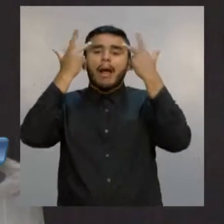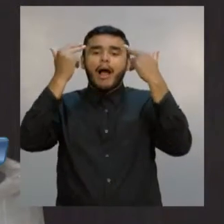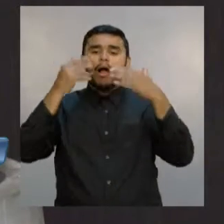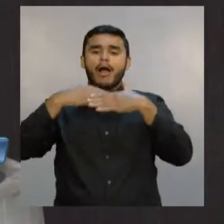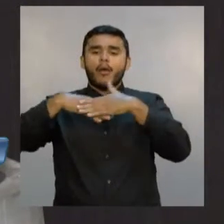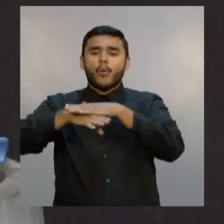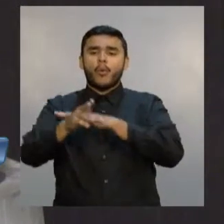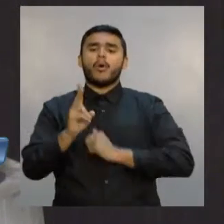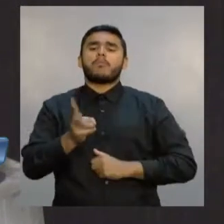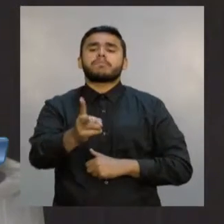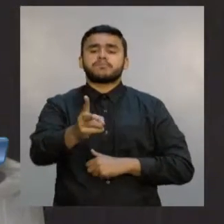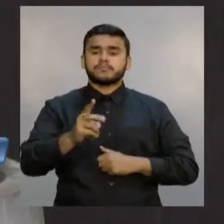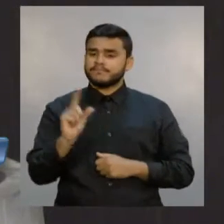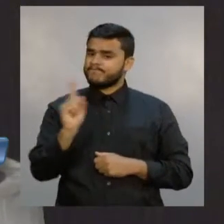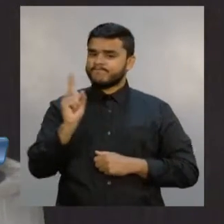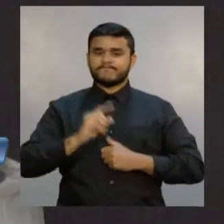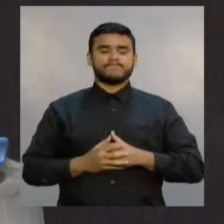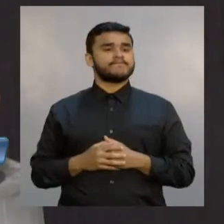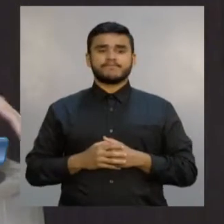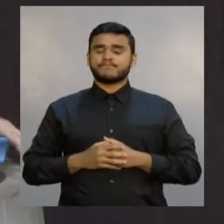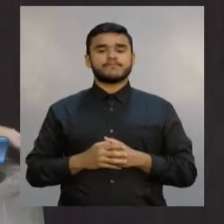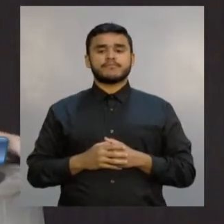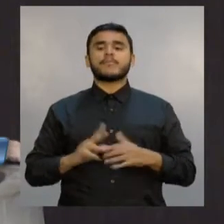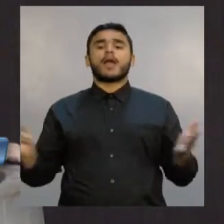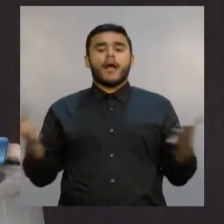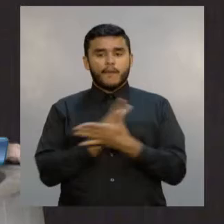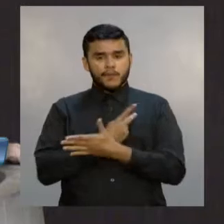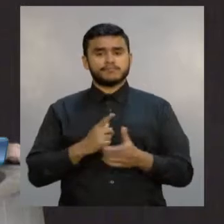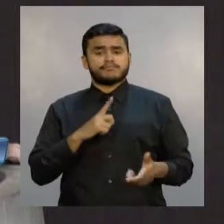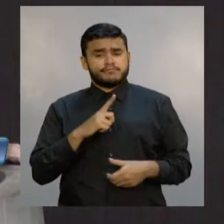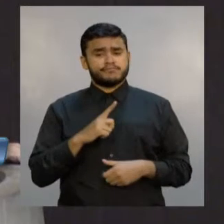inscrito no DNA humano. Isso foi